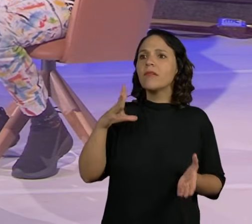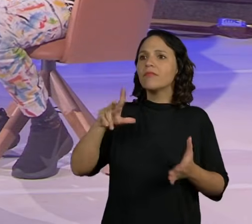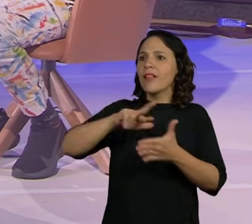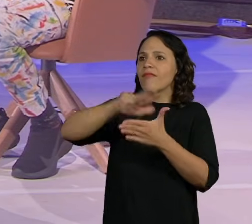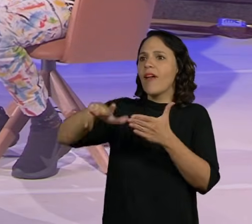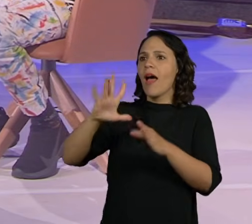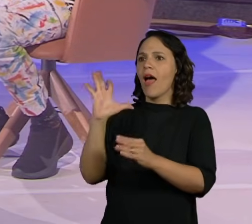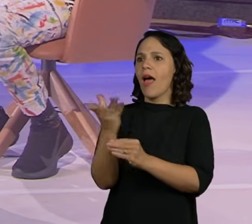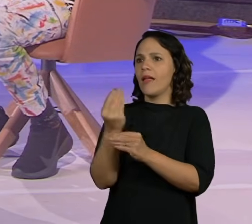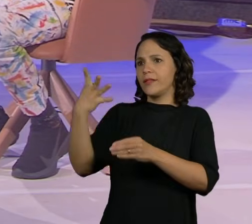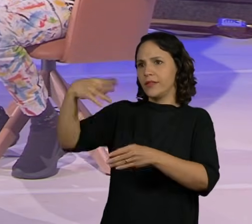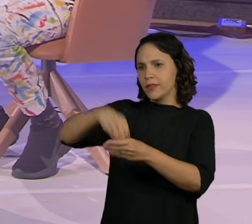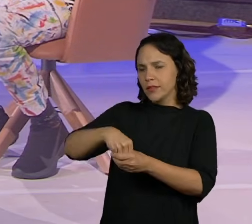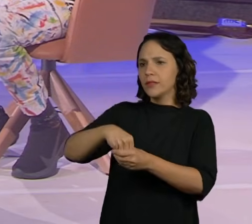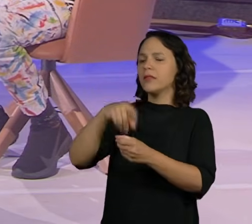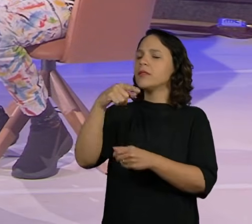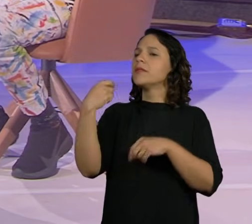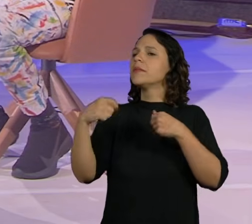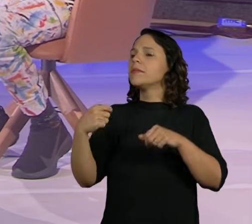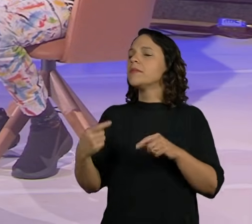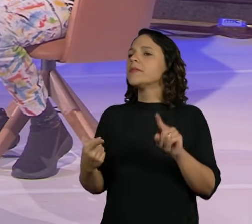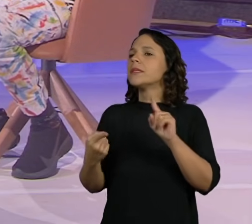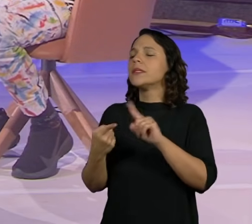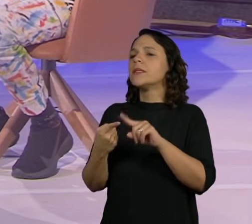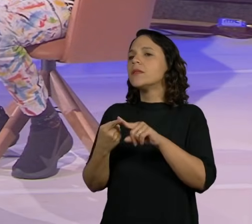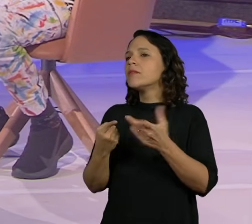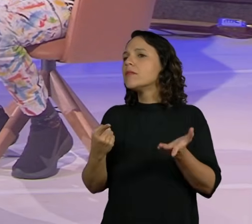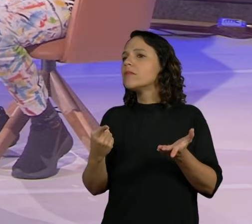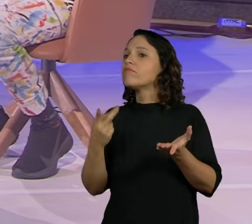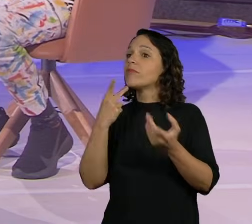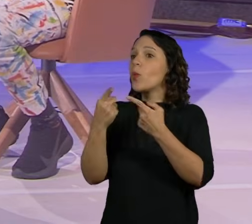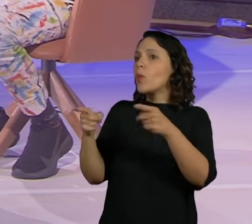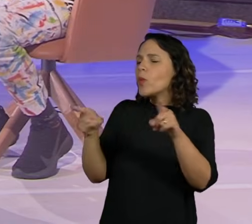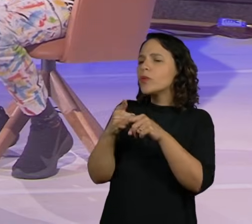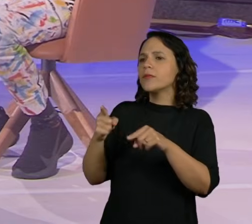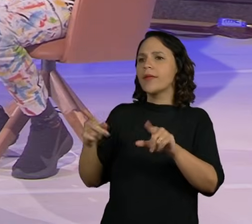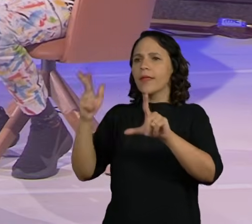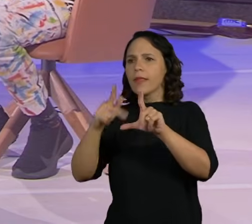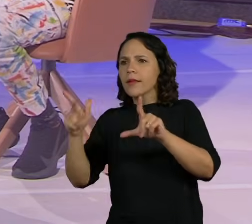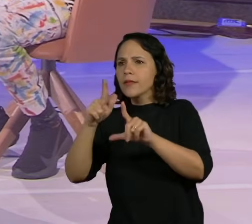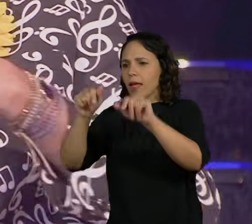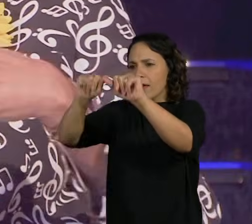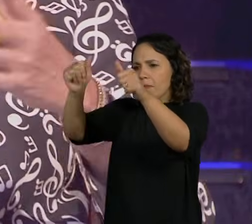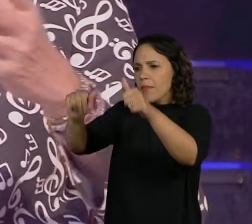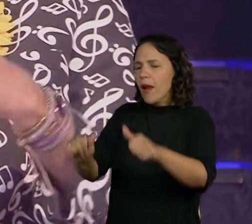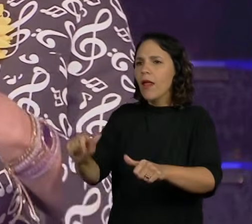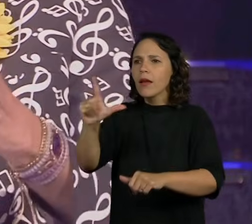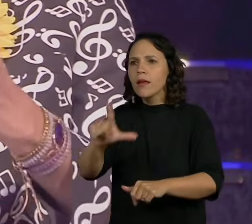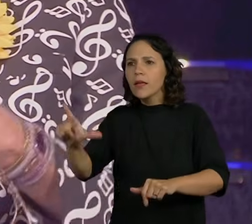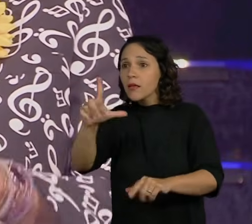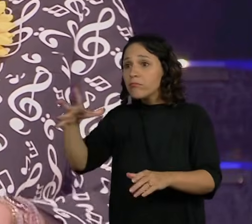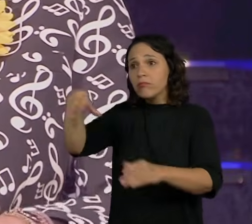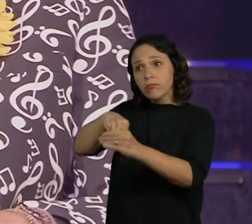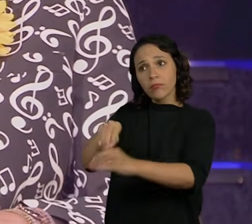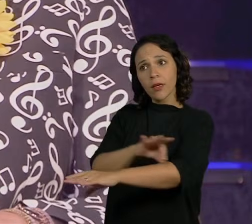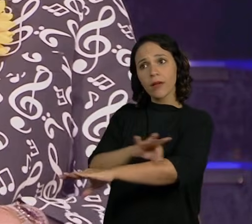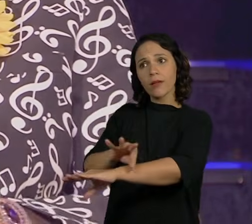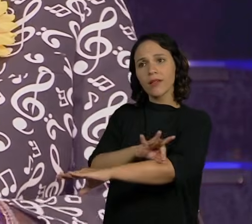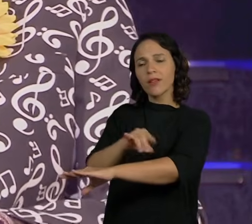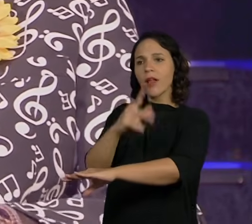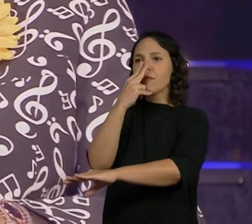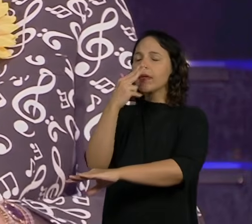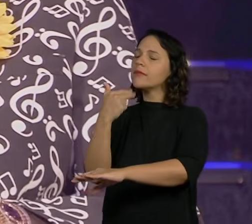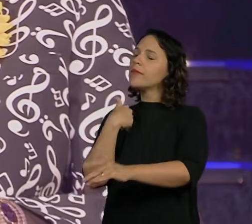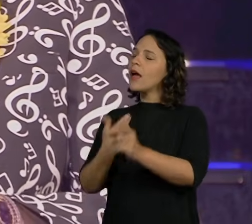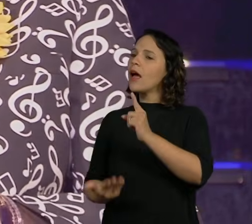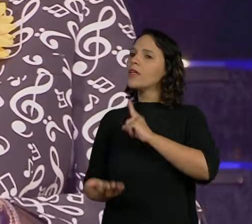artes, né? Para estudar arquitetura, você tem que ter um quê de música, de desenho, de escultura, de literatura, não sei o quê. E isso foi despertando as